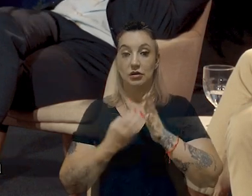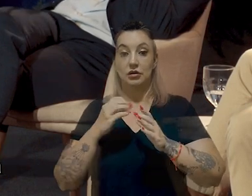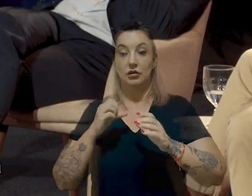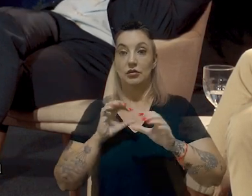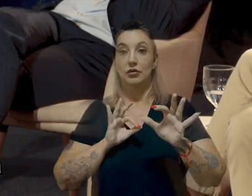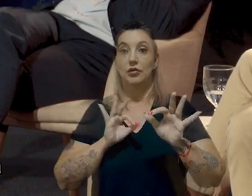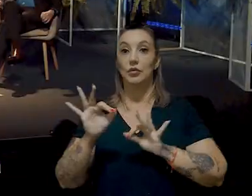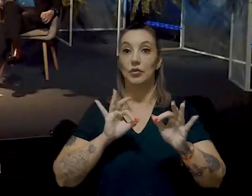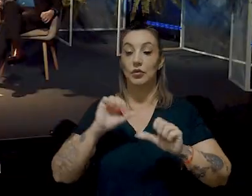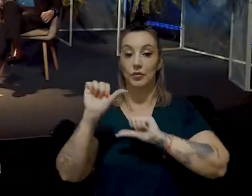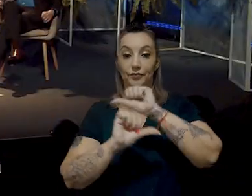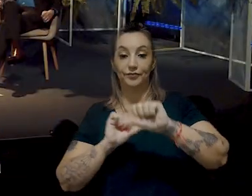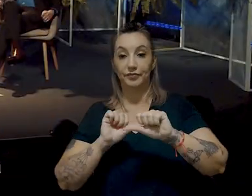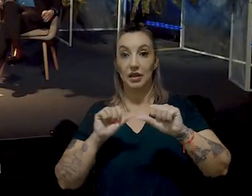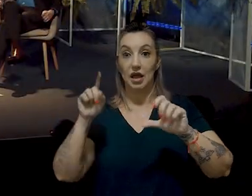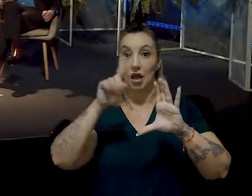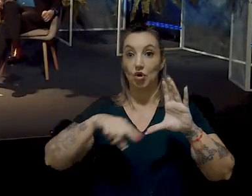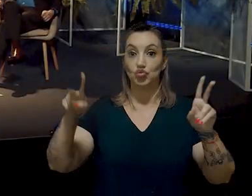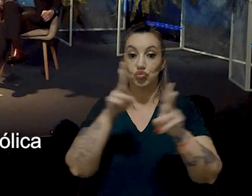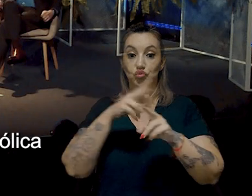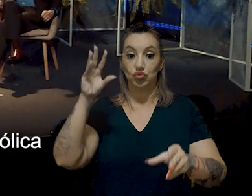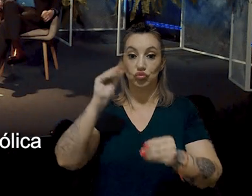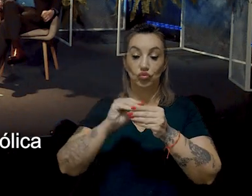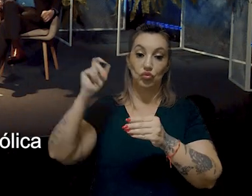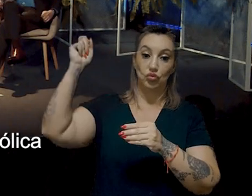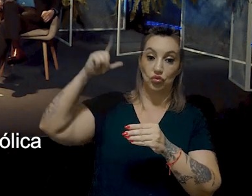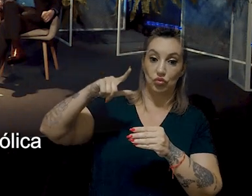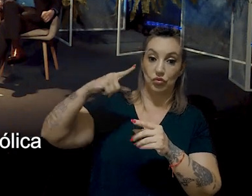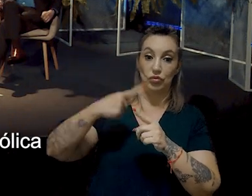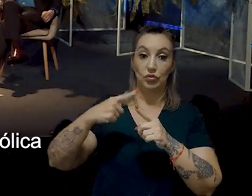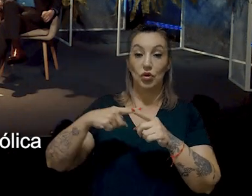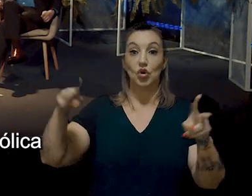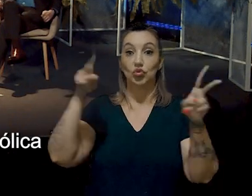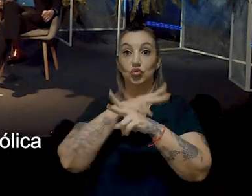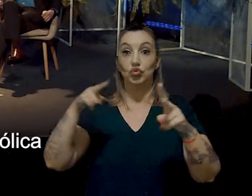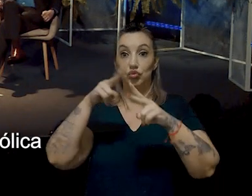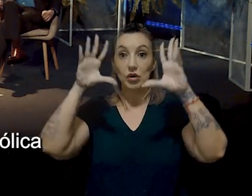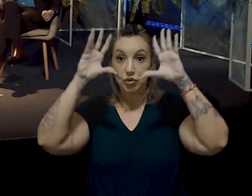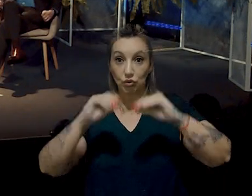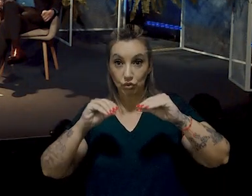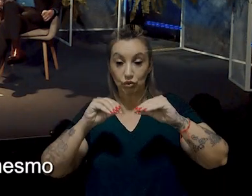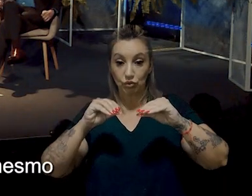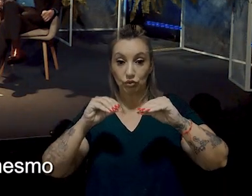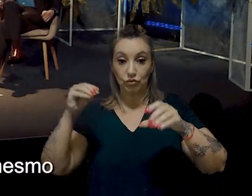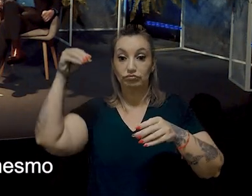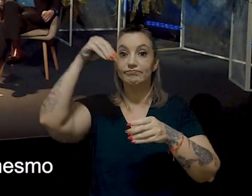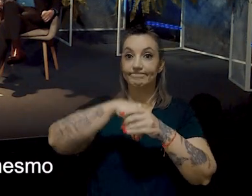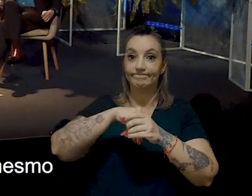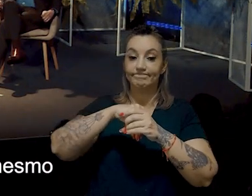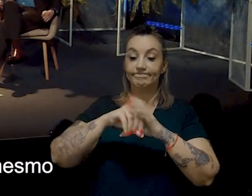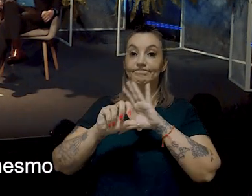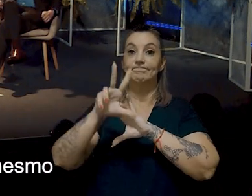foi comru um projeto híbrido que é aonde eu tinha uma eólica eu botei uma solar porque a nossa eólica venta durante a noite aí eu fui lá